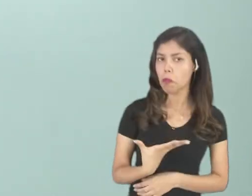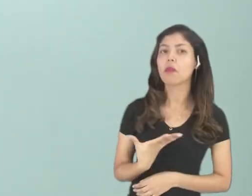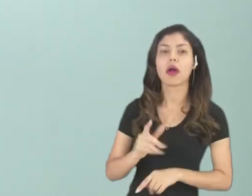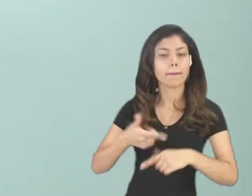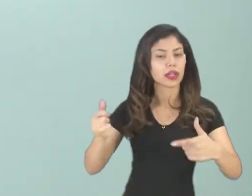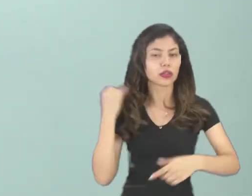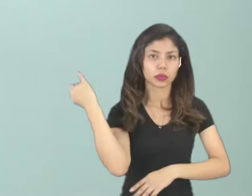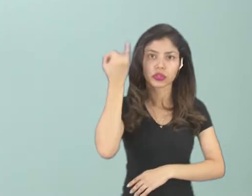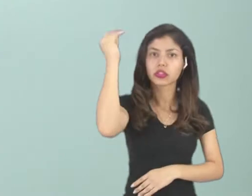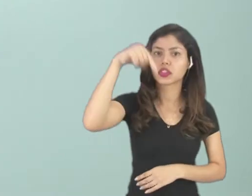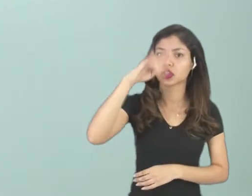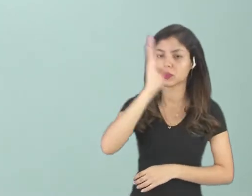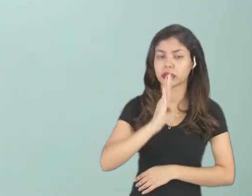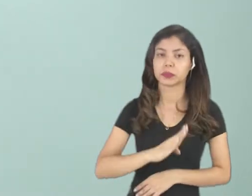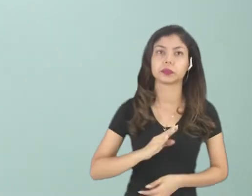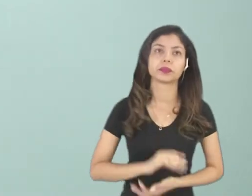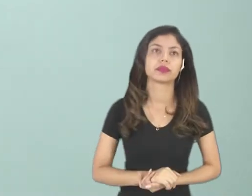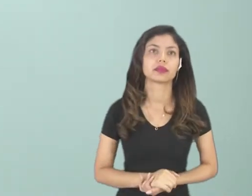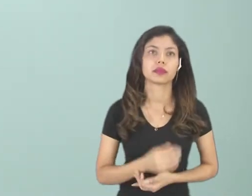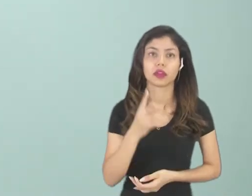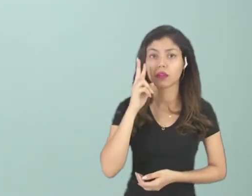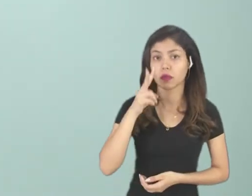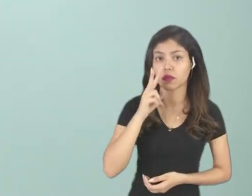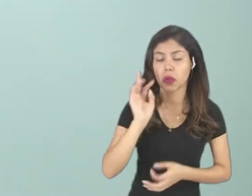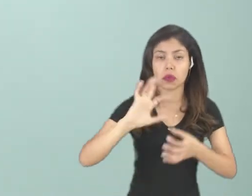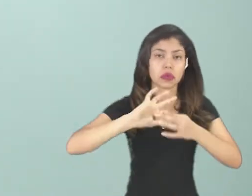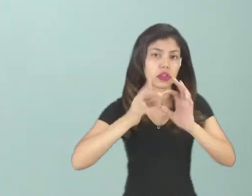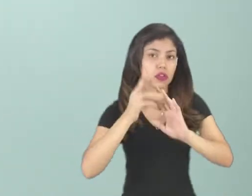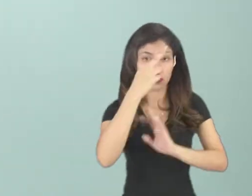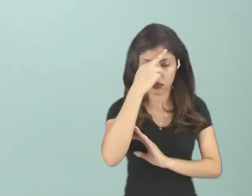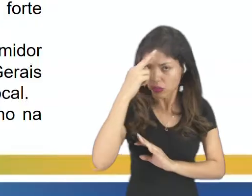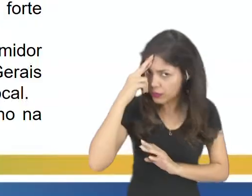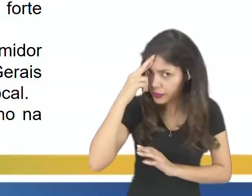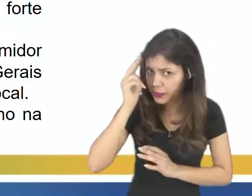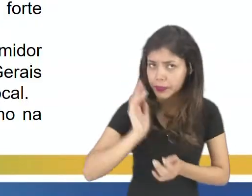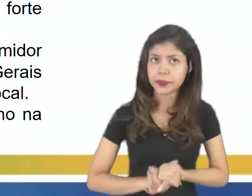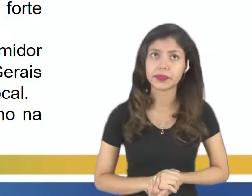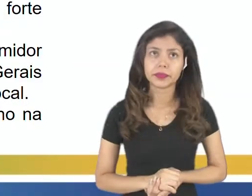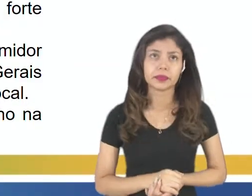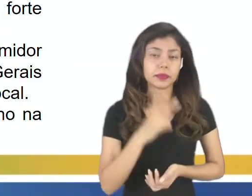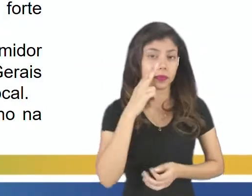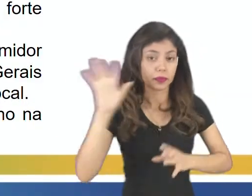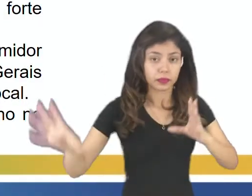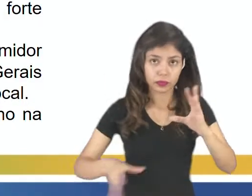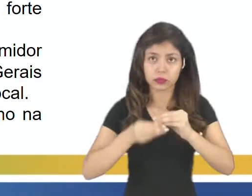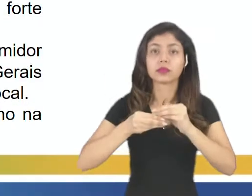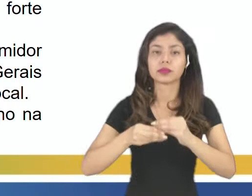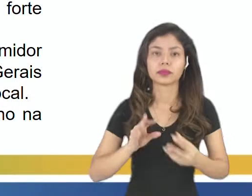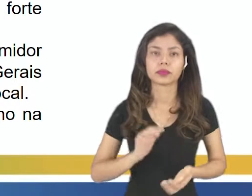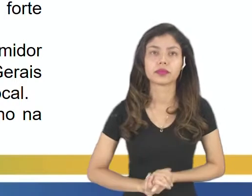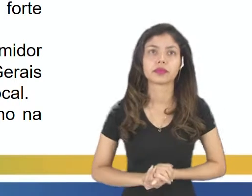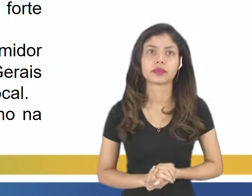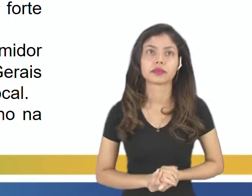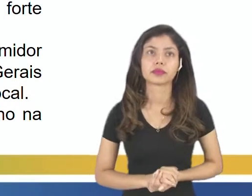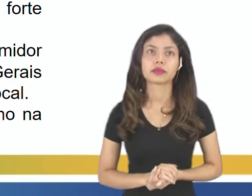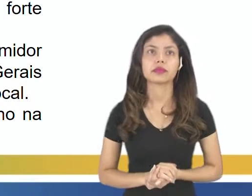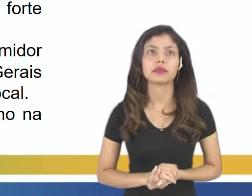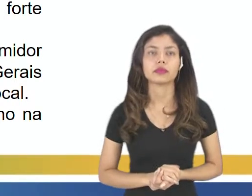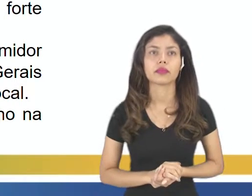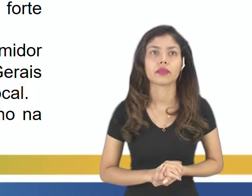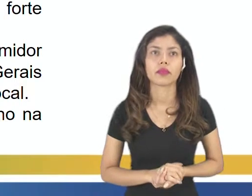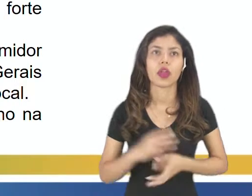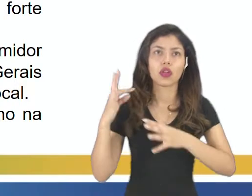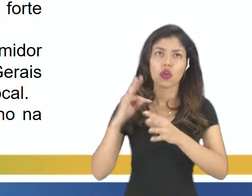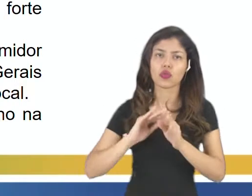mais importantes aqui para nós, tá certo? Vamos olhar então o contexto histórico, né? Vamos ver aqui o resumo. Então, foi